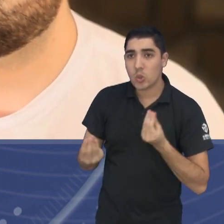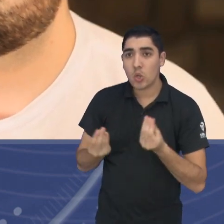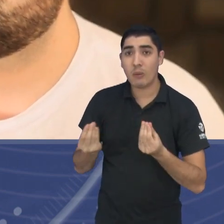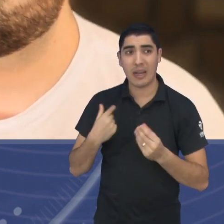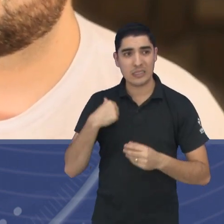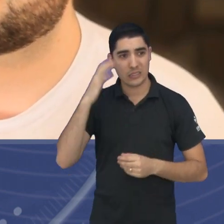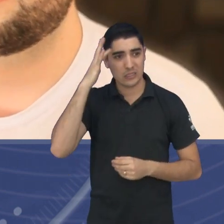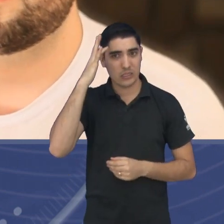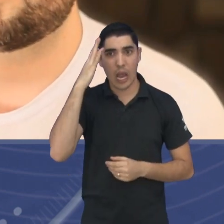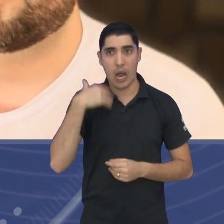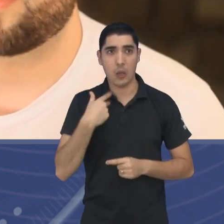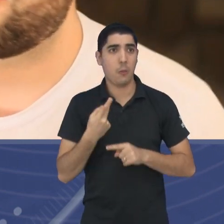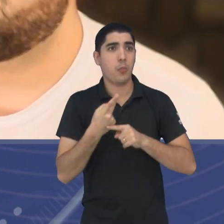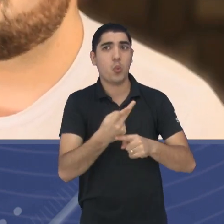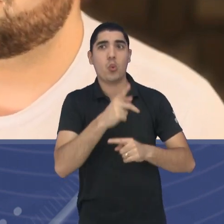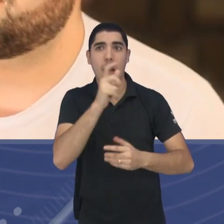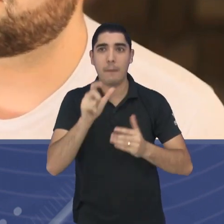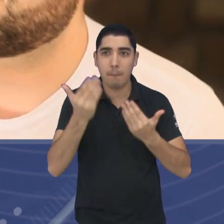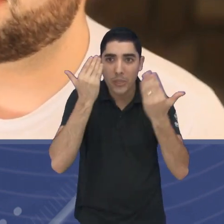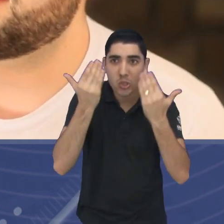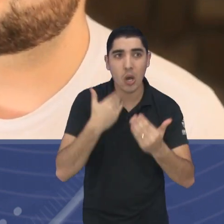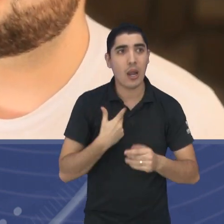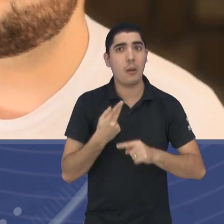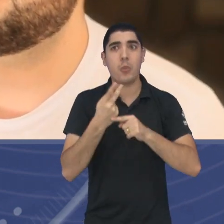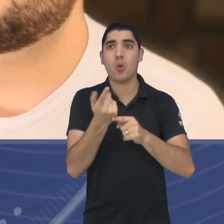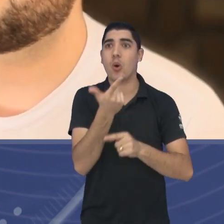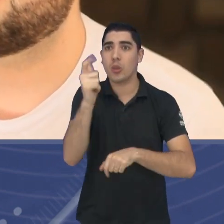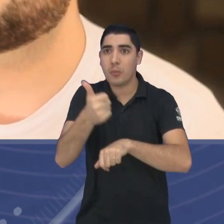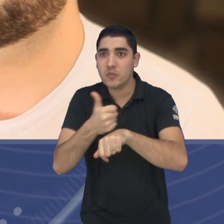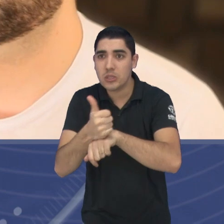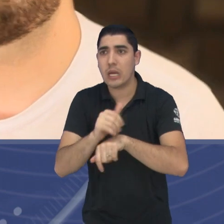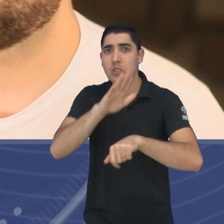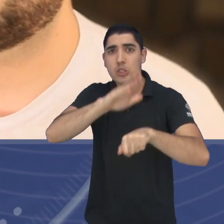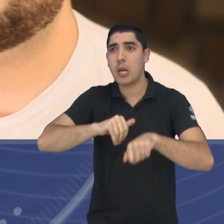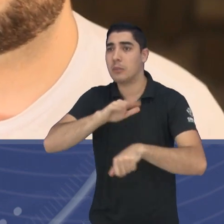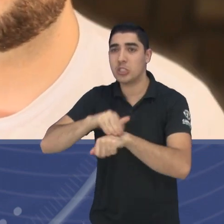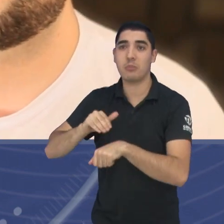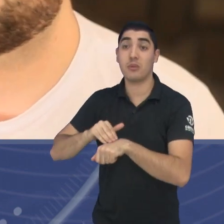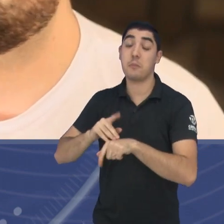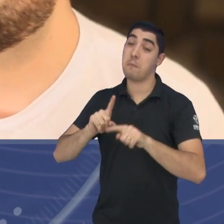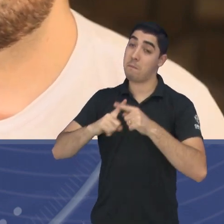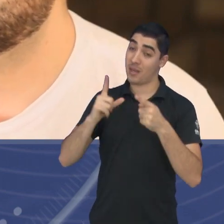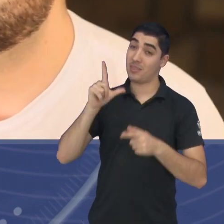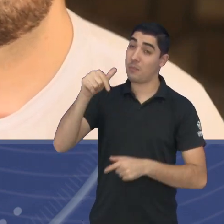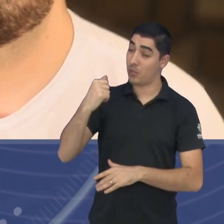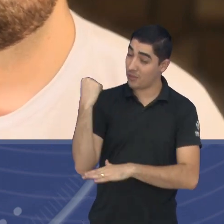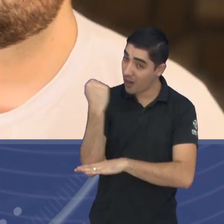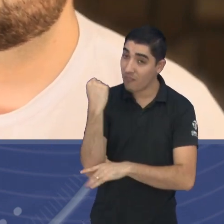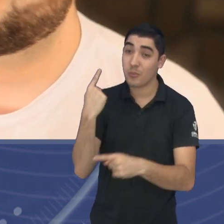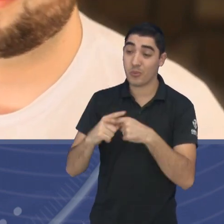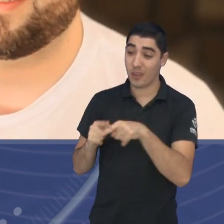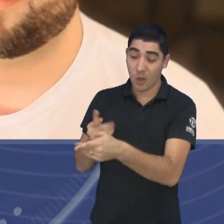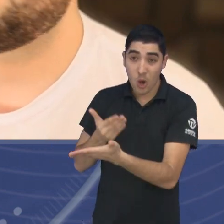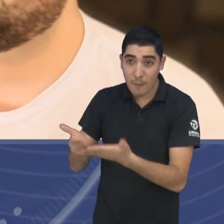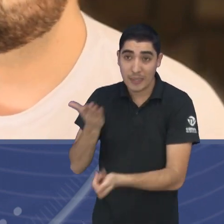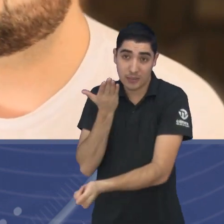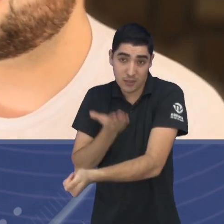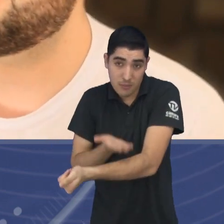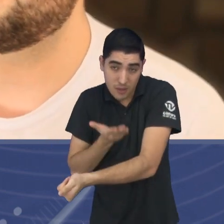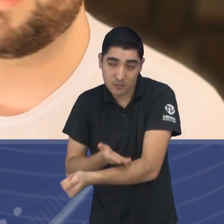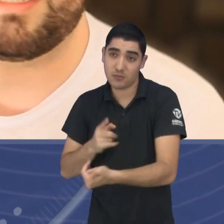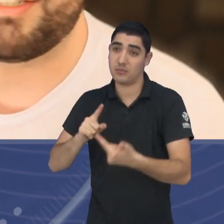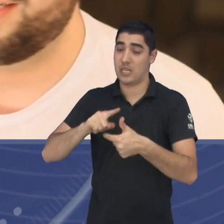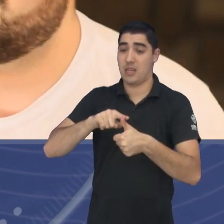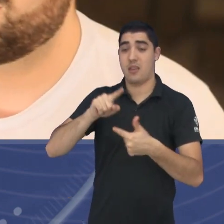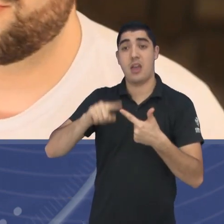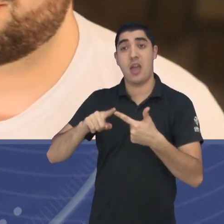procurar soluções. Só que aí começa a ficar mais complexo também, né? Porque essas crianças começam a ter demandas sobre independência, sobre privacidade,